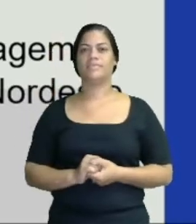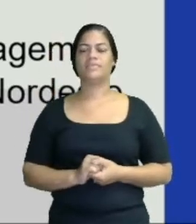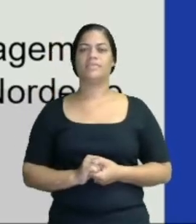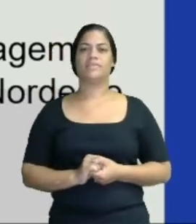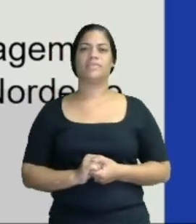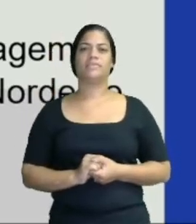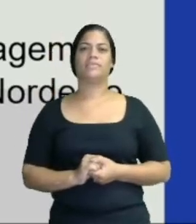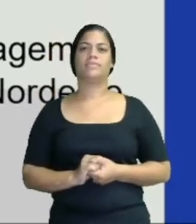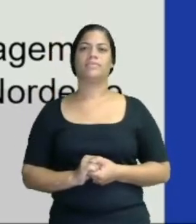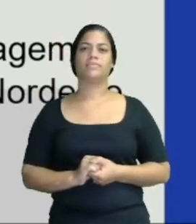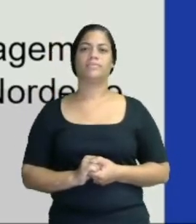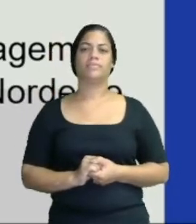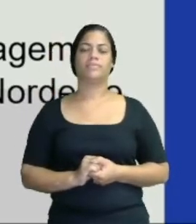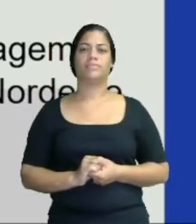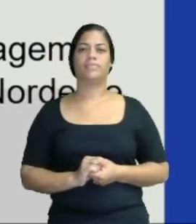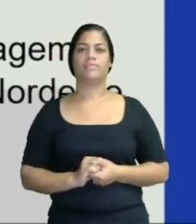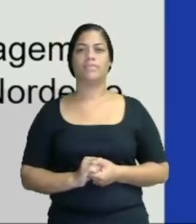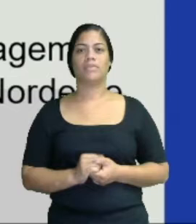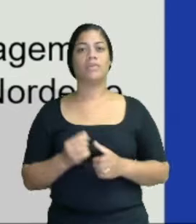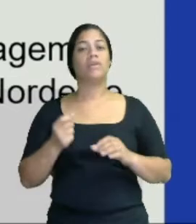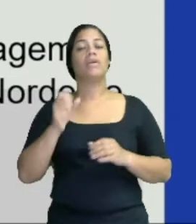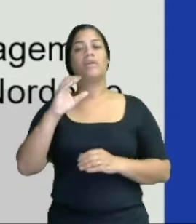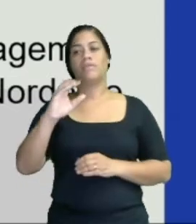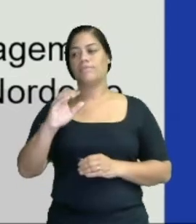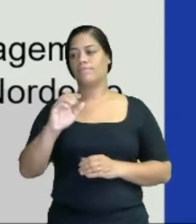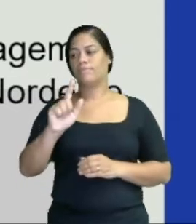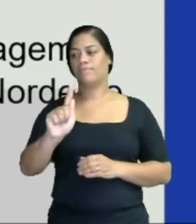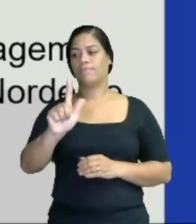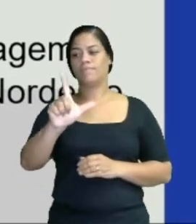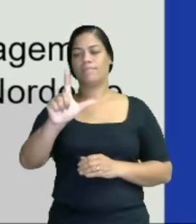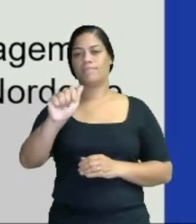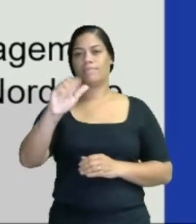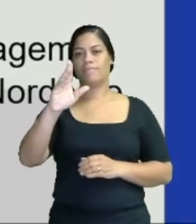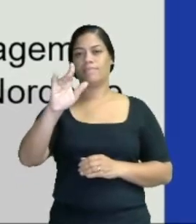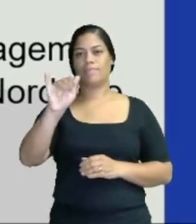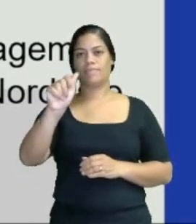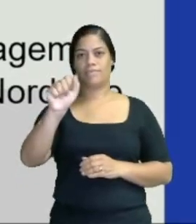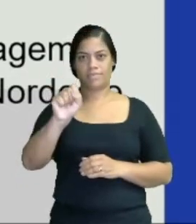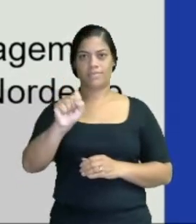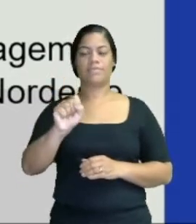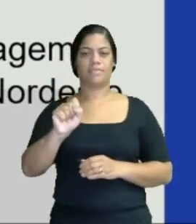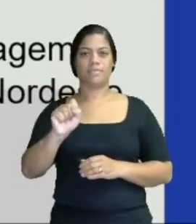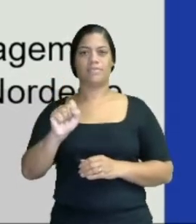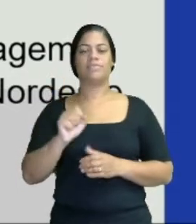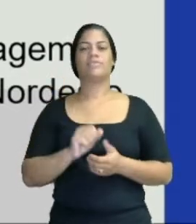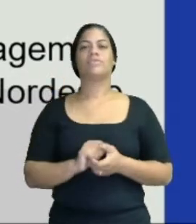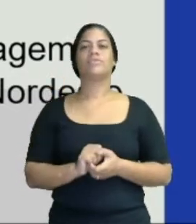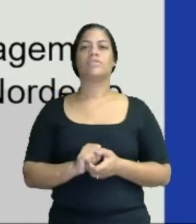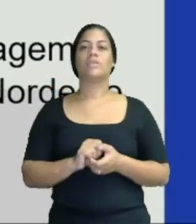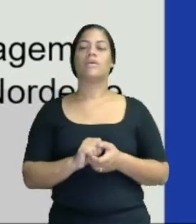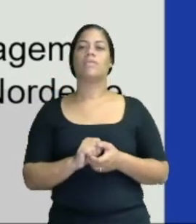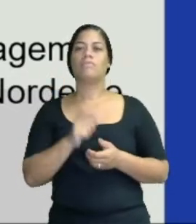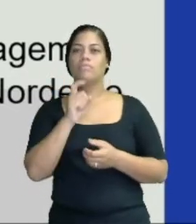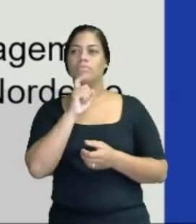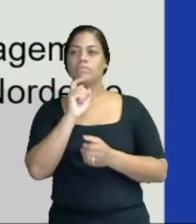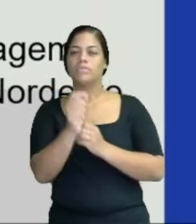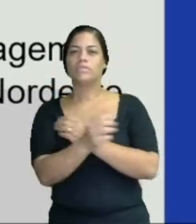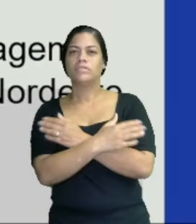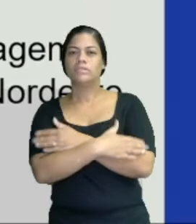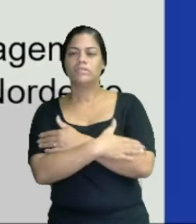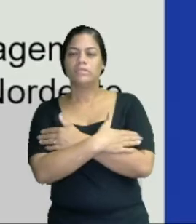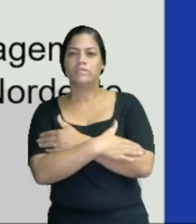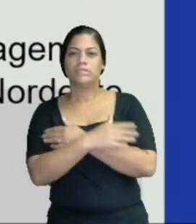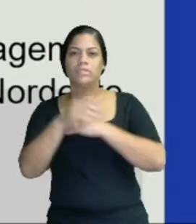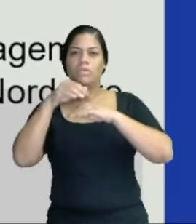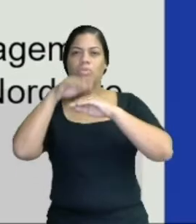de regime nival. Os rios glaciais são abastecidos pelas geleiras e calotas polares. Por meio